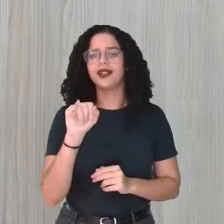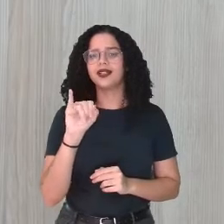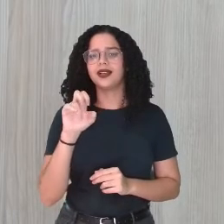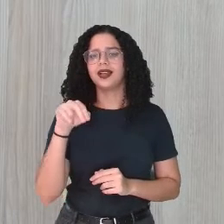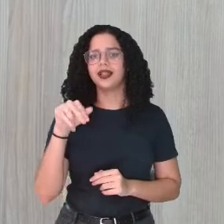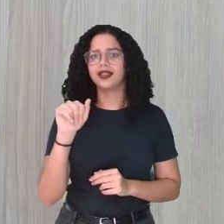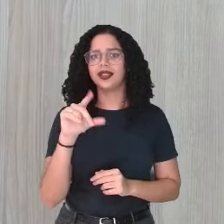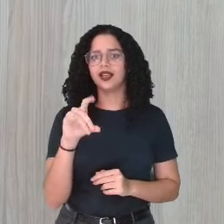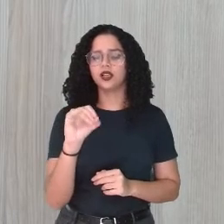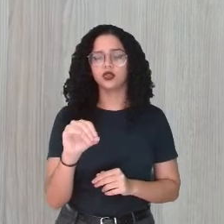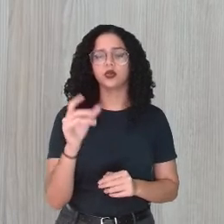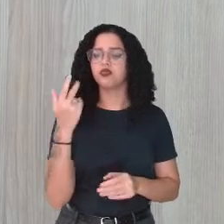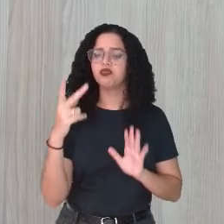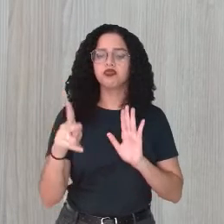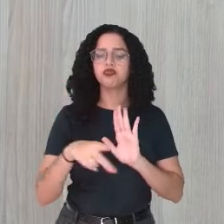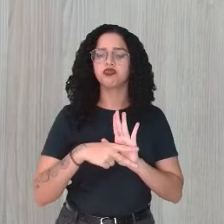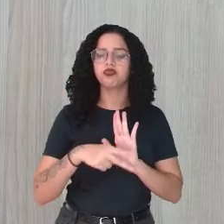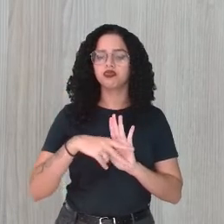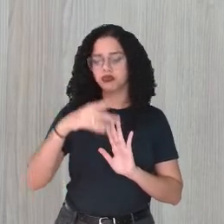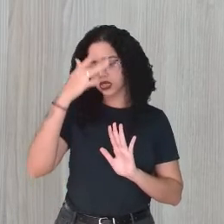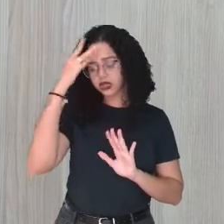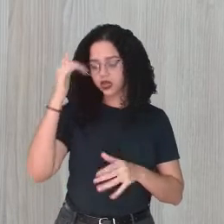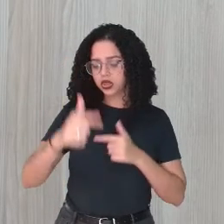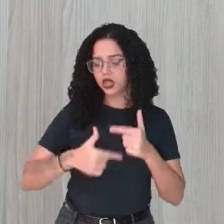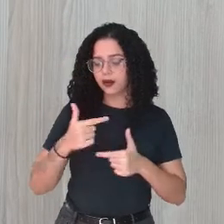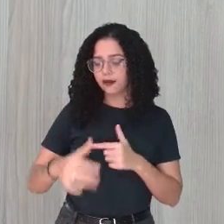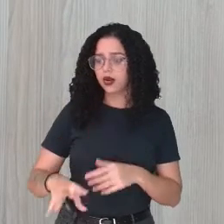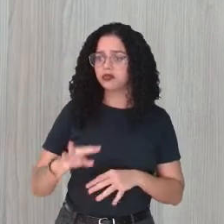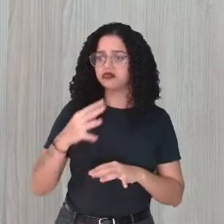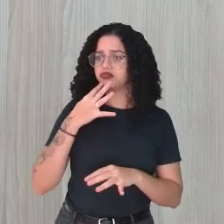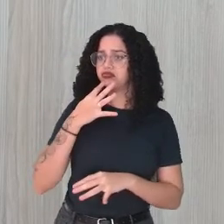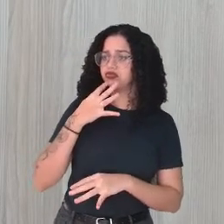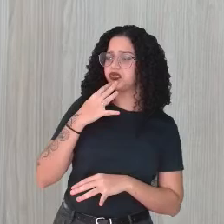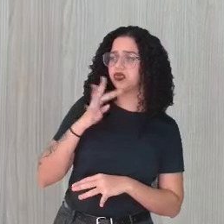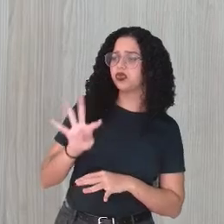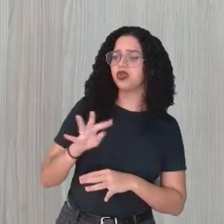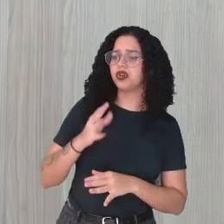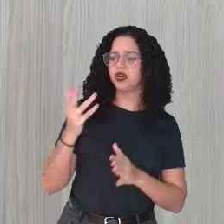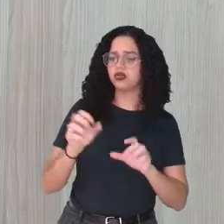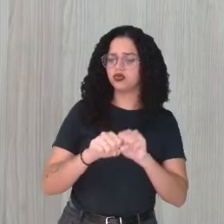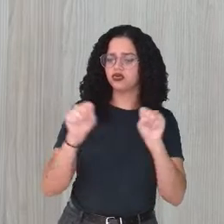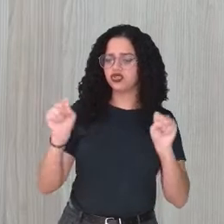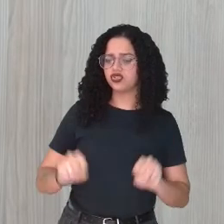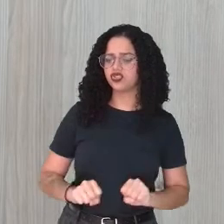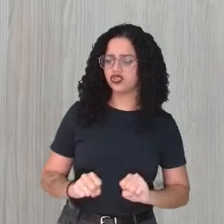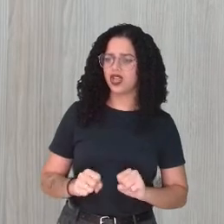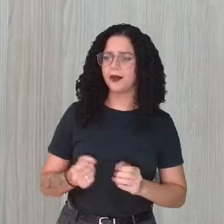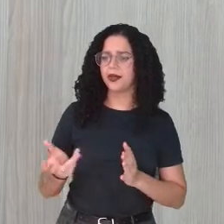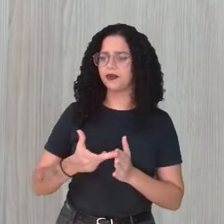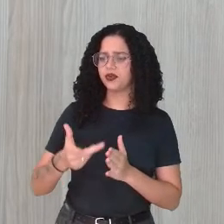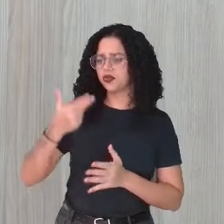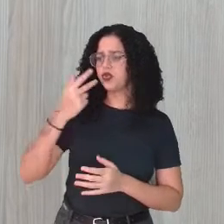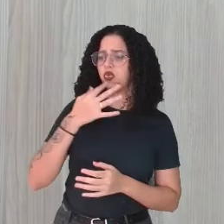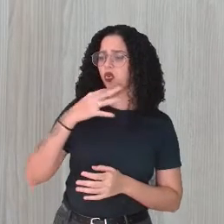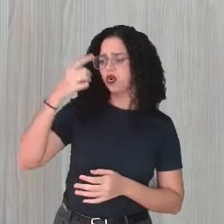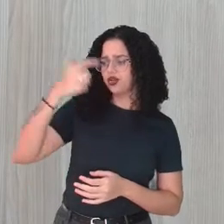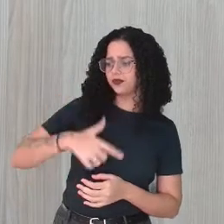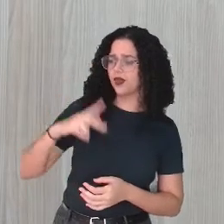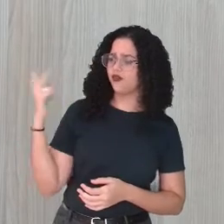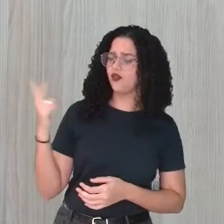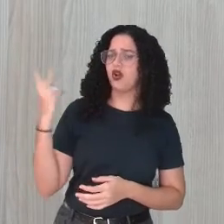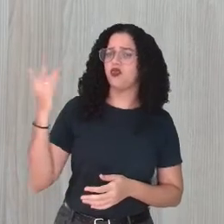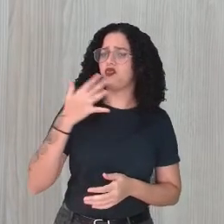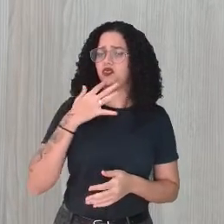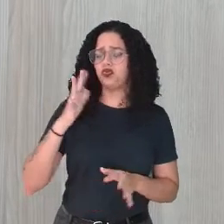próprio trabalhador, ele desconhece ali pelo sistema de produção do seu próprio valor, né? Ele desconhece o